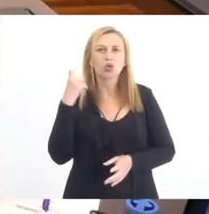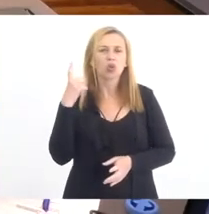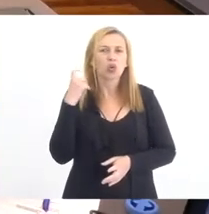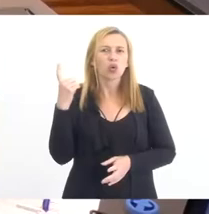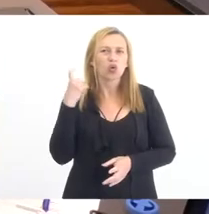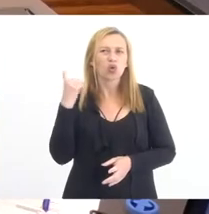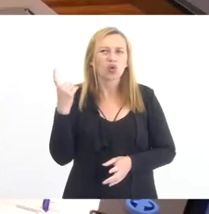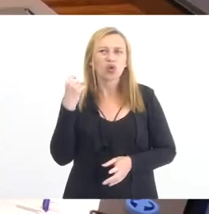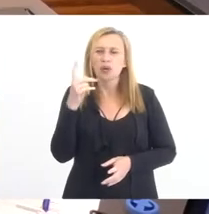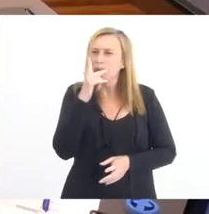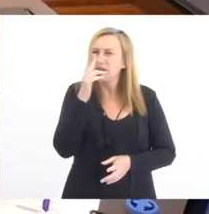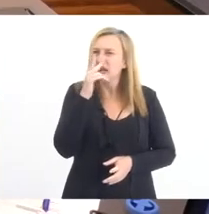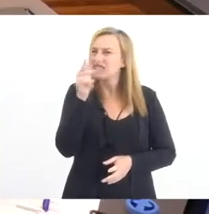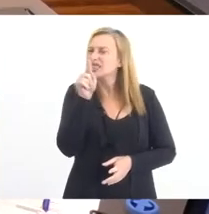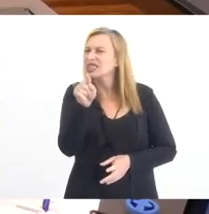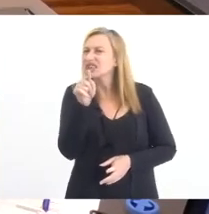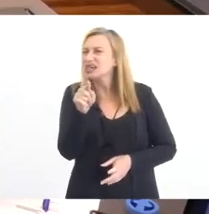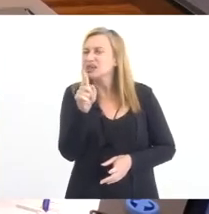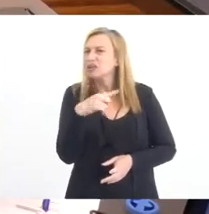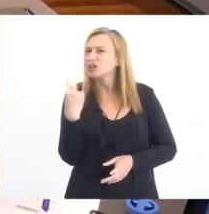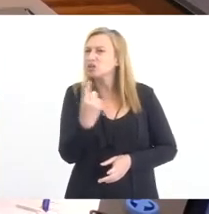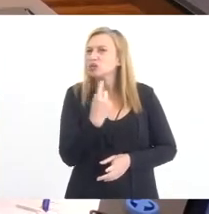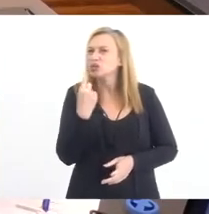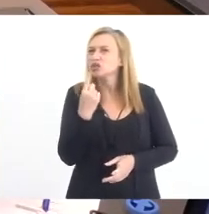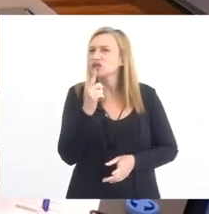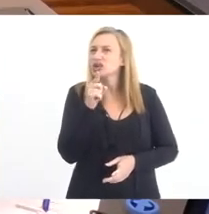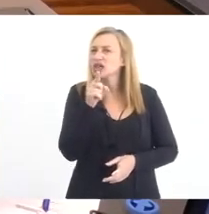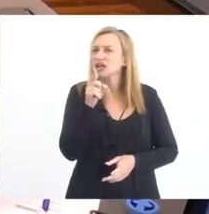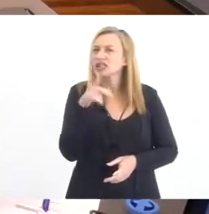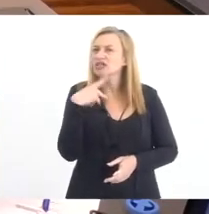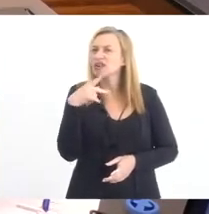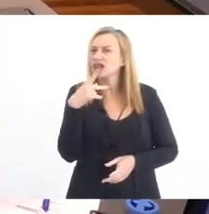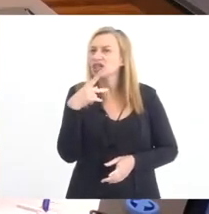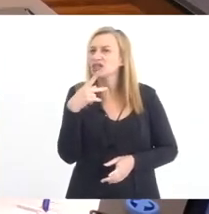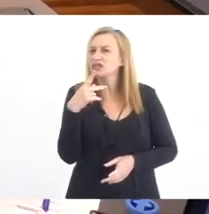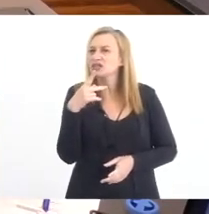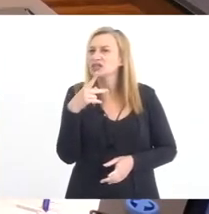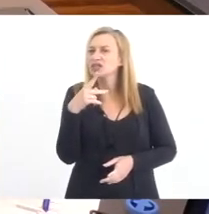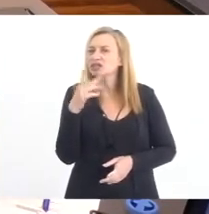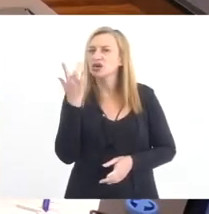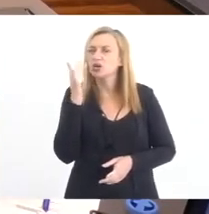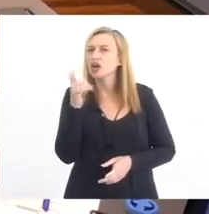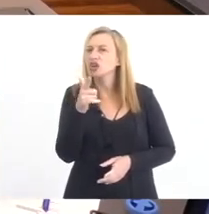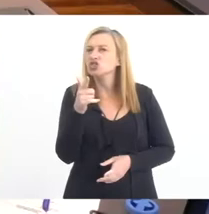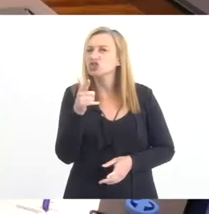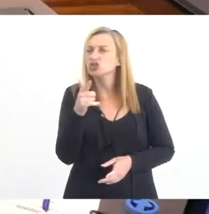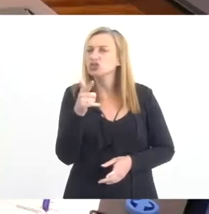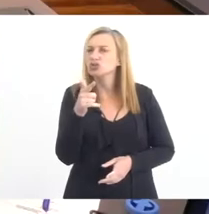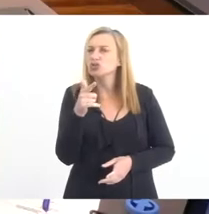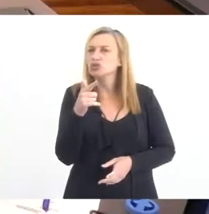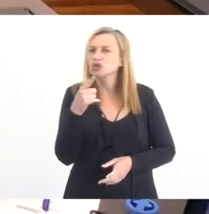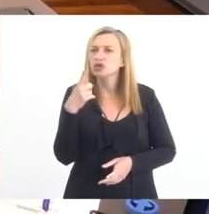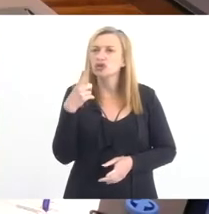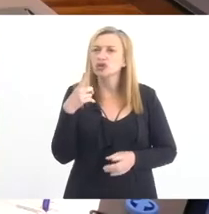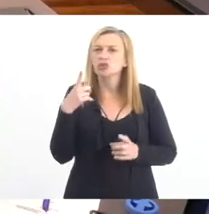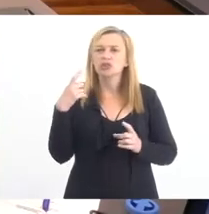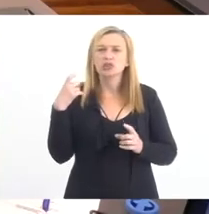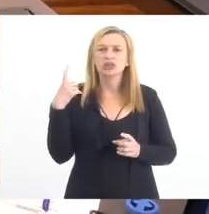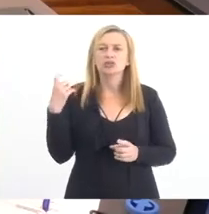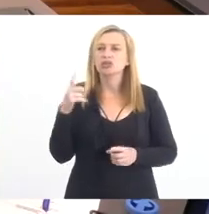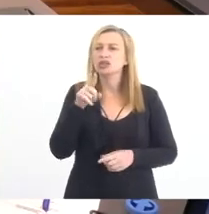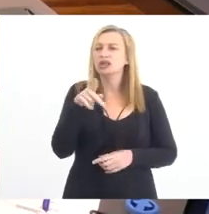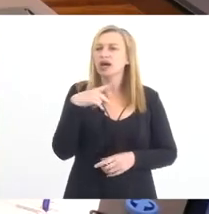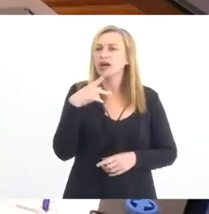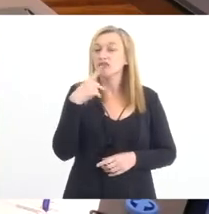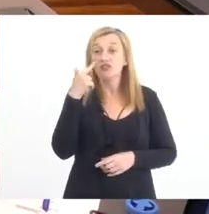porque está aparecendo aqui na tela para a gente, como se ela estivesse falando. Talvez seja porque o microfone dela esteja aberto. Então, peço aí para a administração